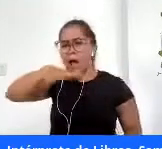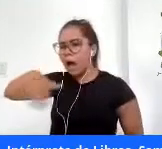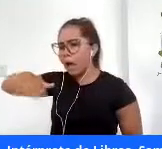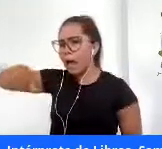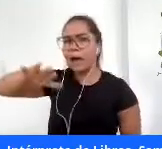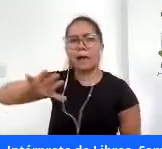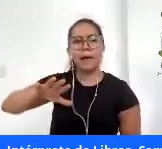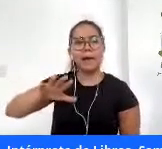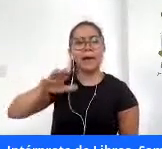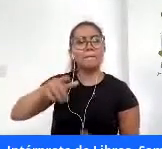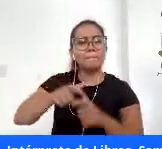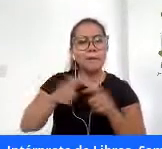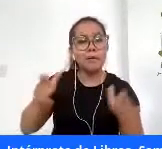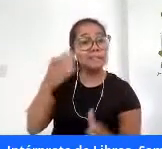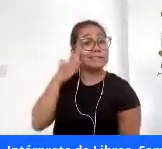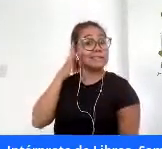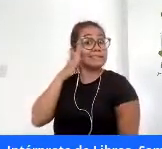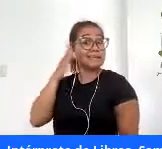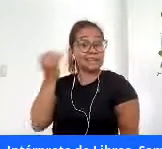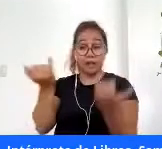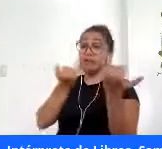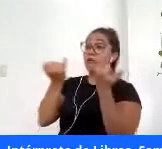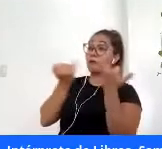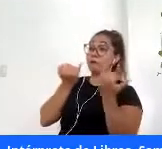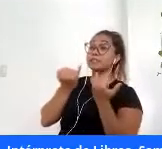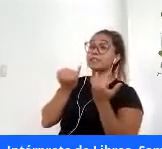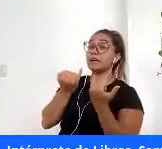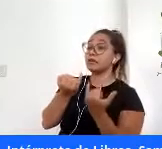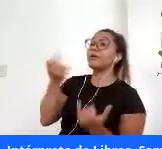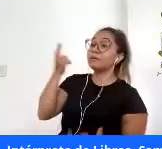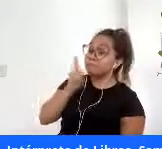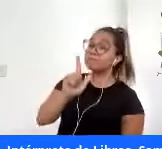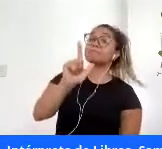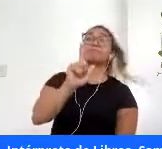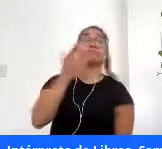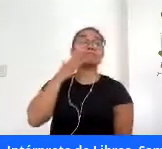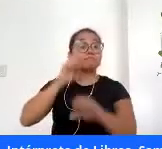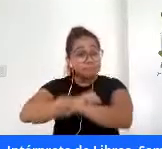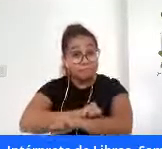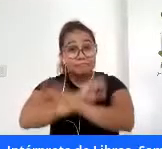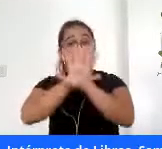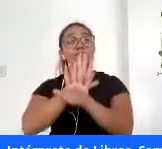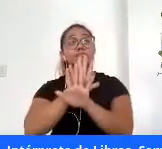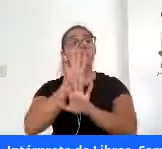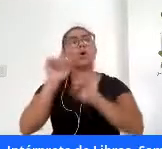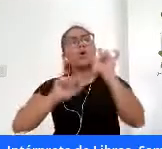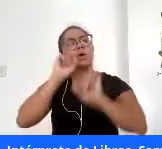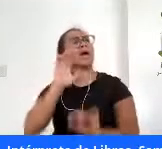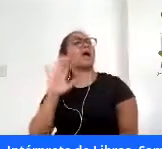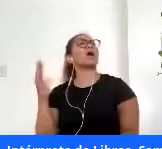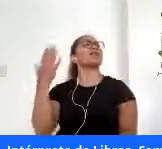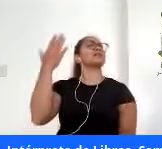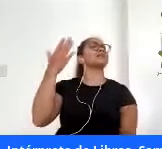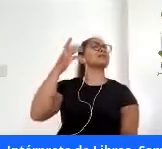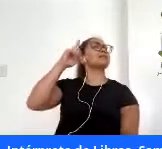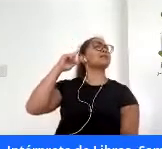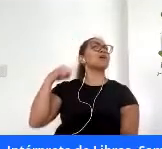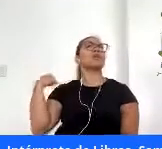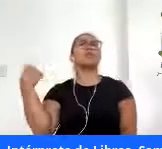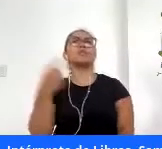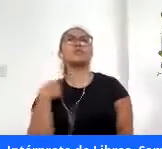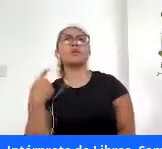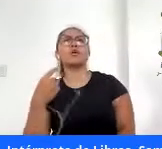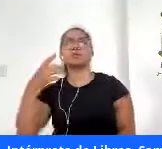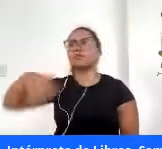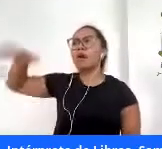poder interpretar esse dado, fazer com que a gente consiga entender o que está acontecendo no nosso meio